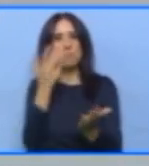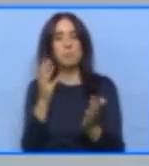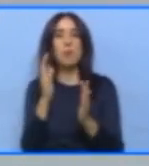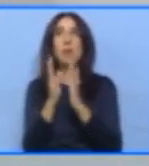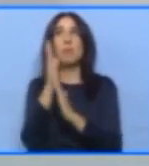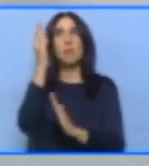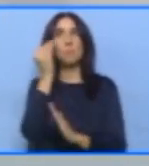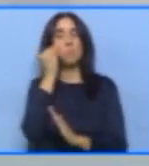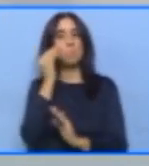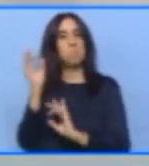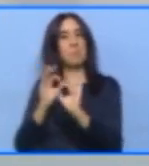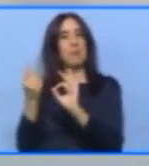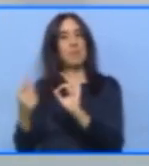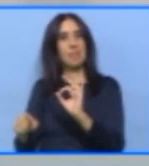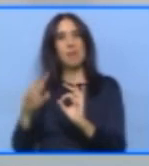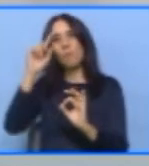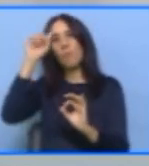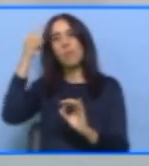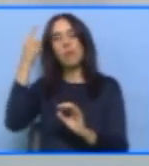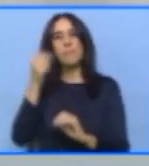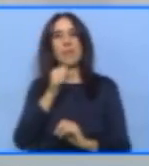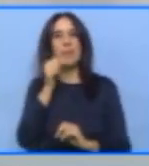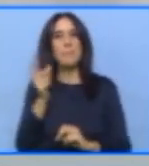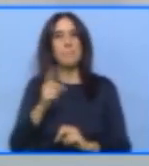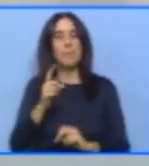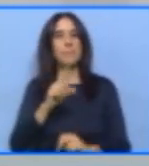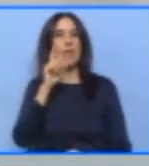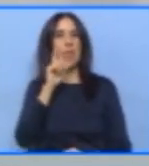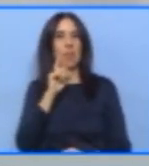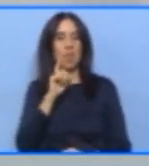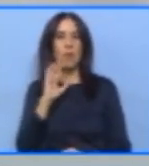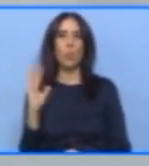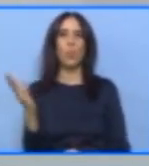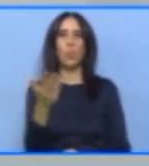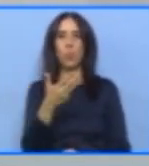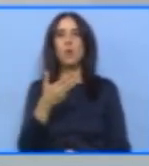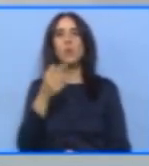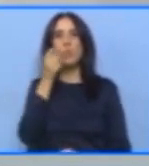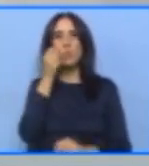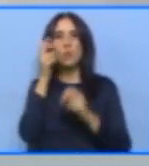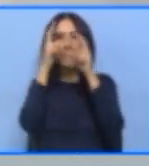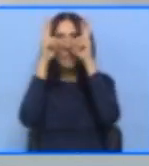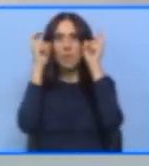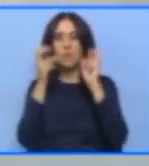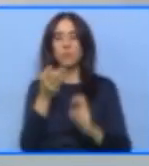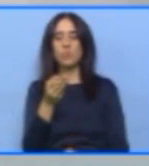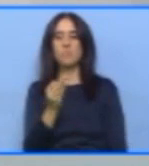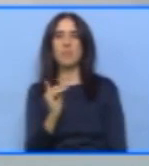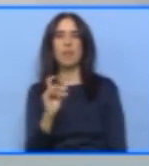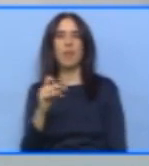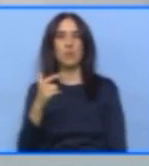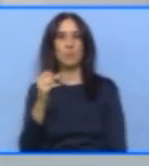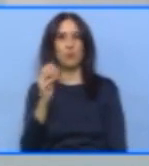Deus escreve direito por linhas tortas, e há muitas mulheres de Pilatos no regime, e o chefe